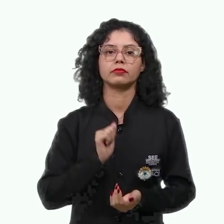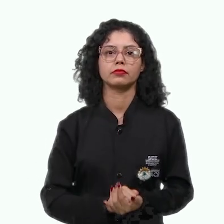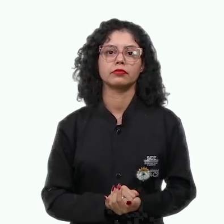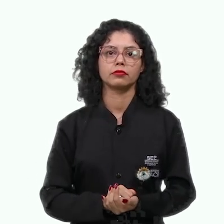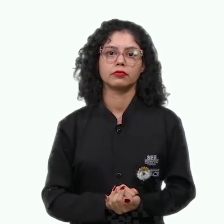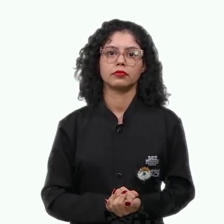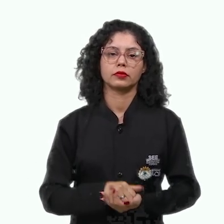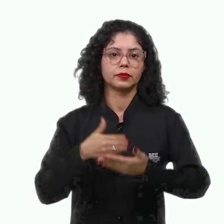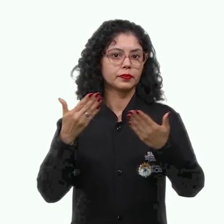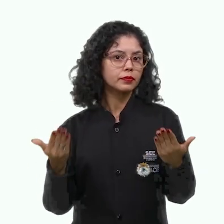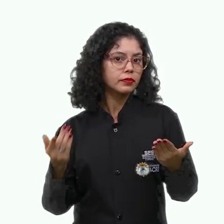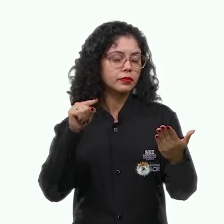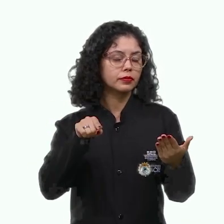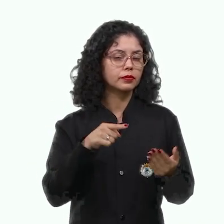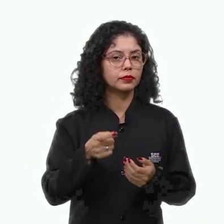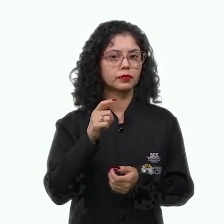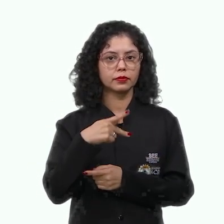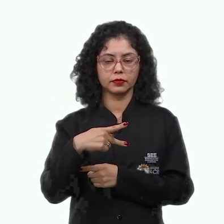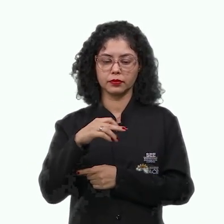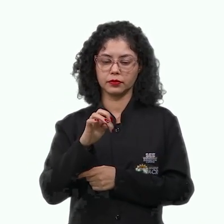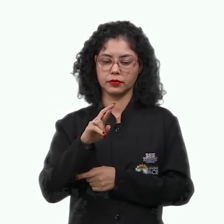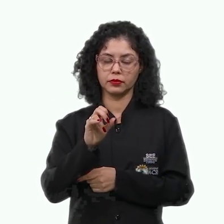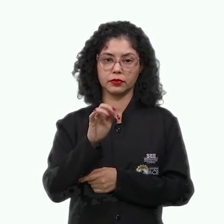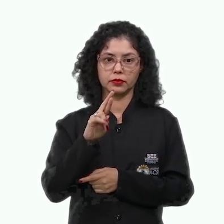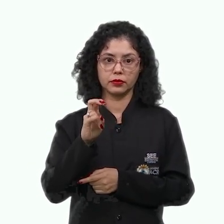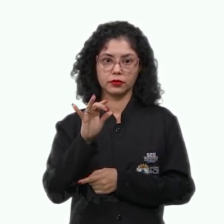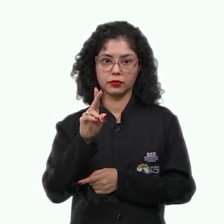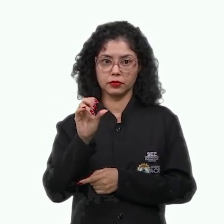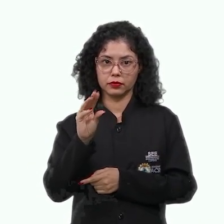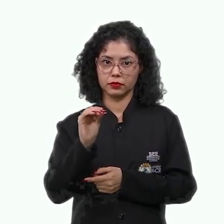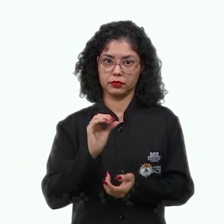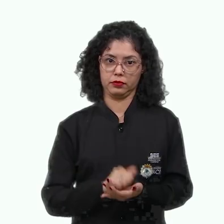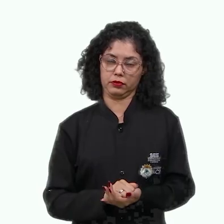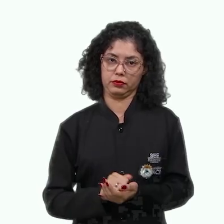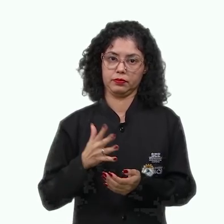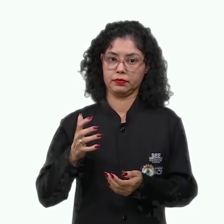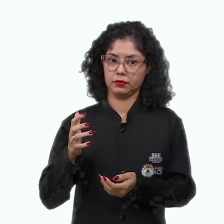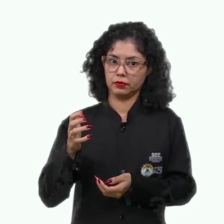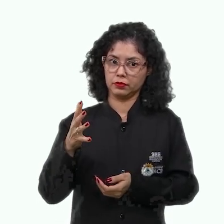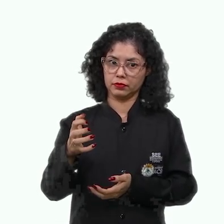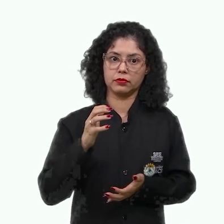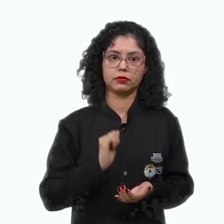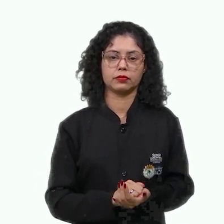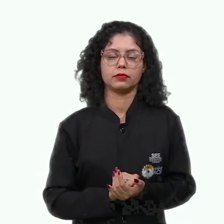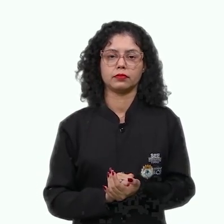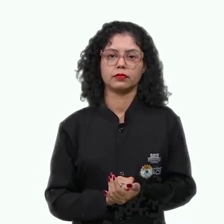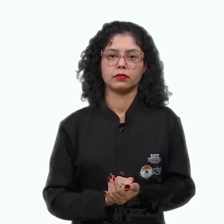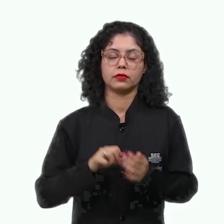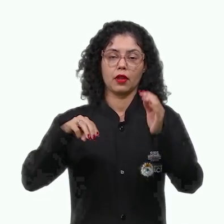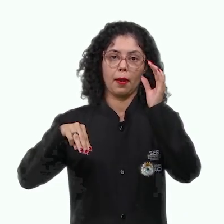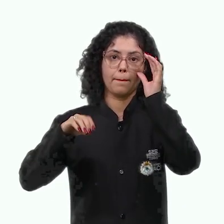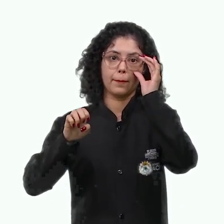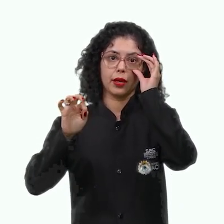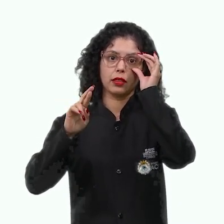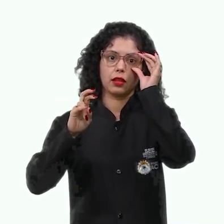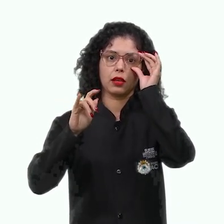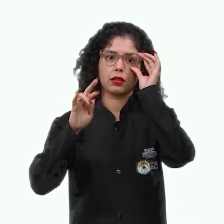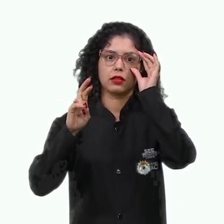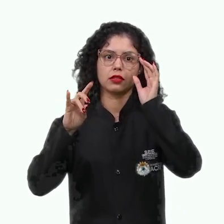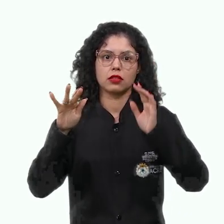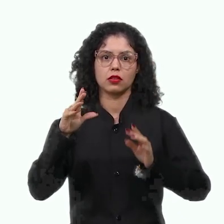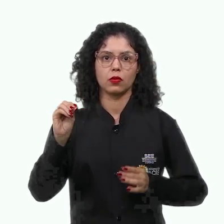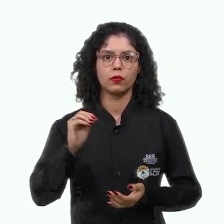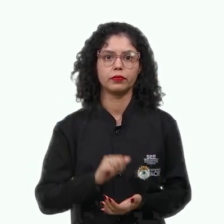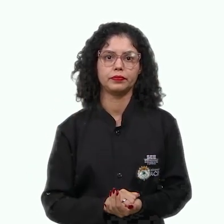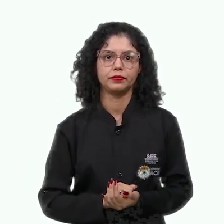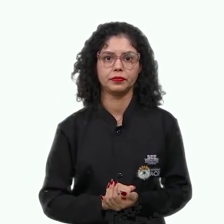tá? Então, esse percevejo aqui está sendo colonizado por essa bactéria Metarhizium, que tá aí,